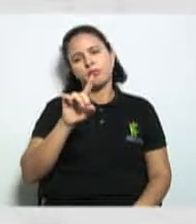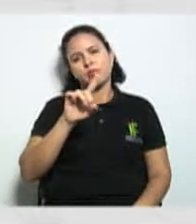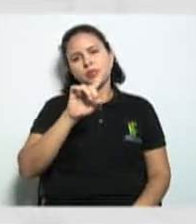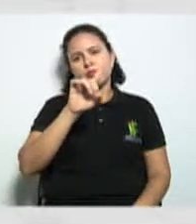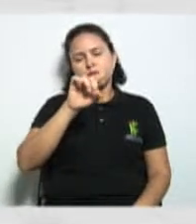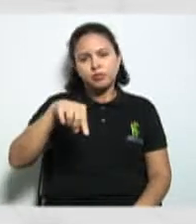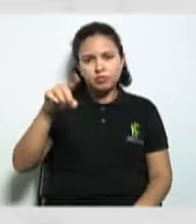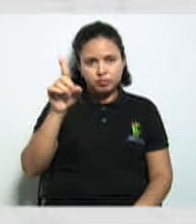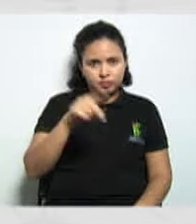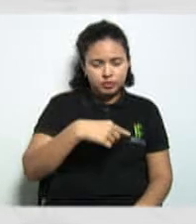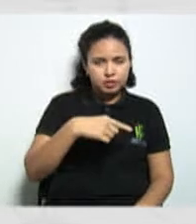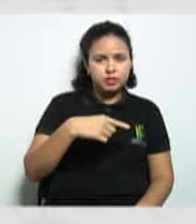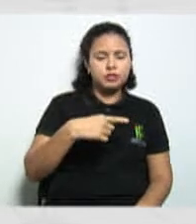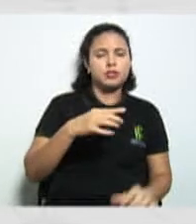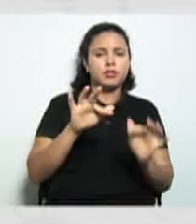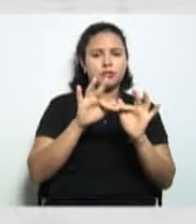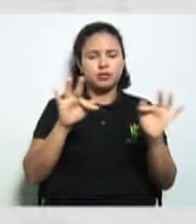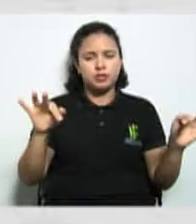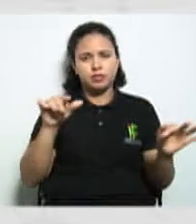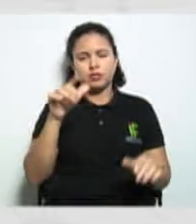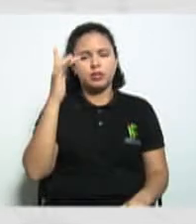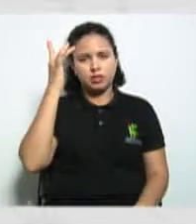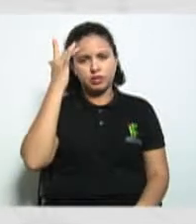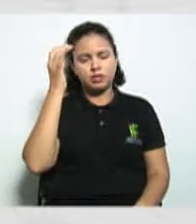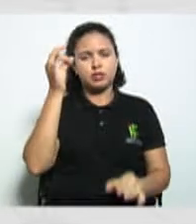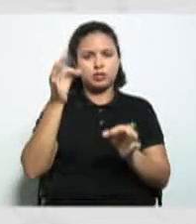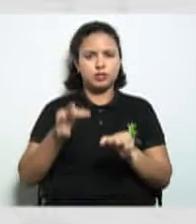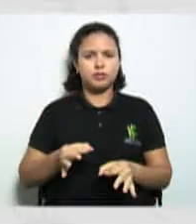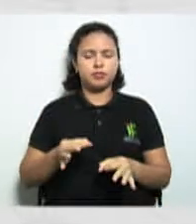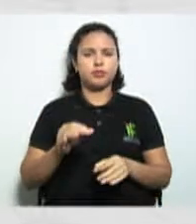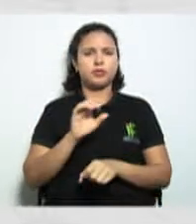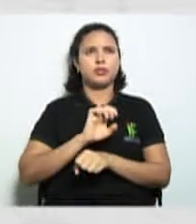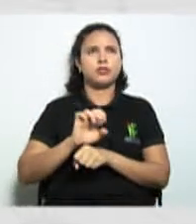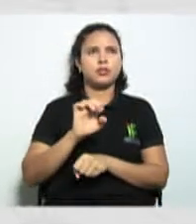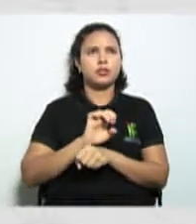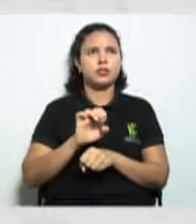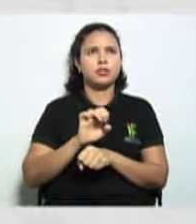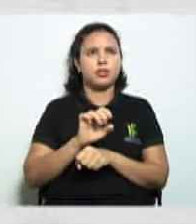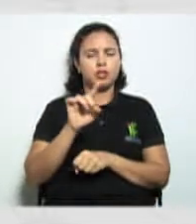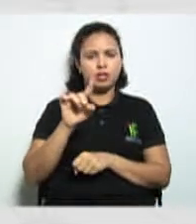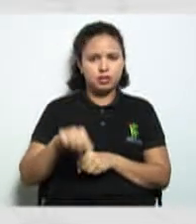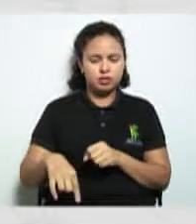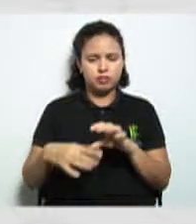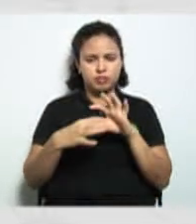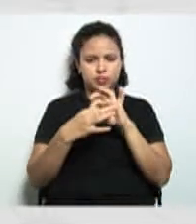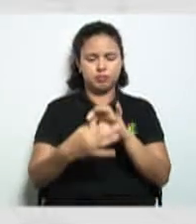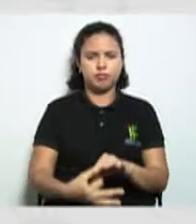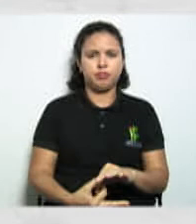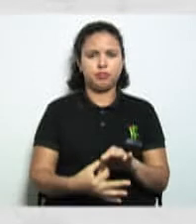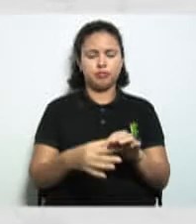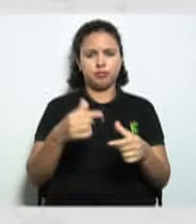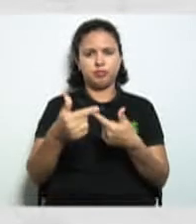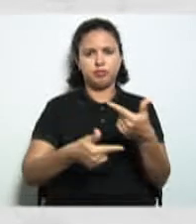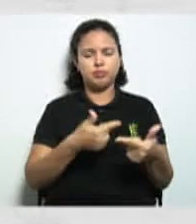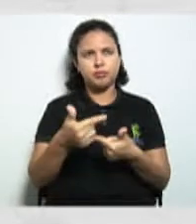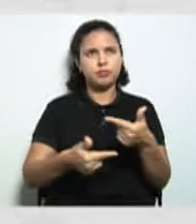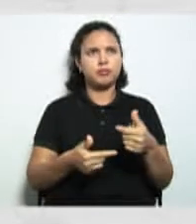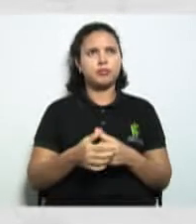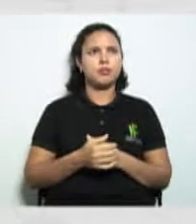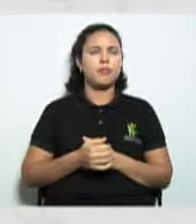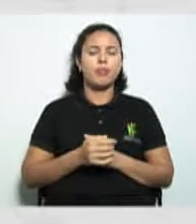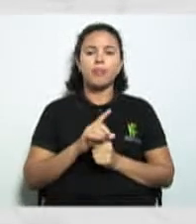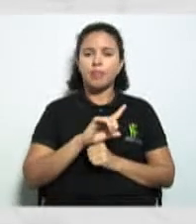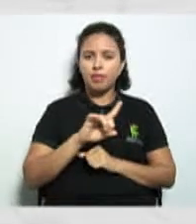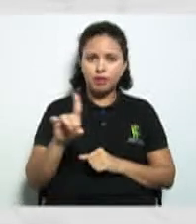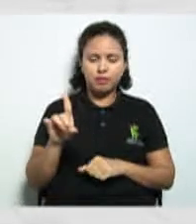que considera correta em relação à questão. O estágio é uma relação de emprego? Não. O estágio